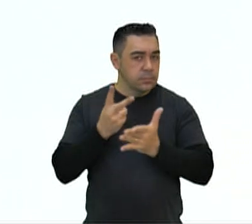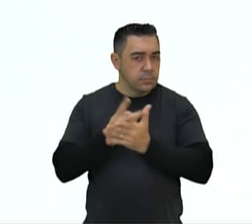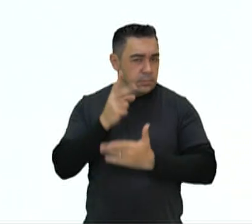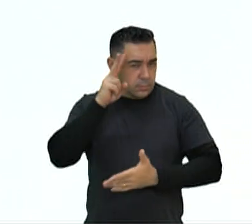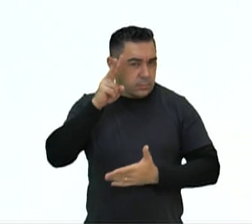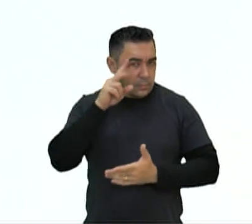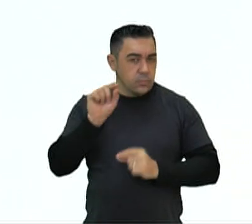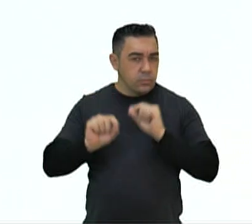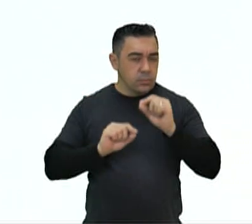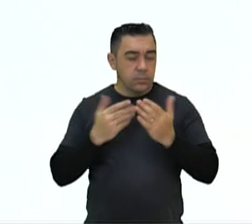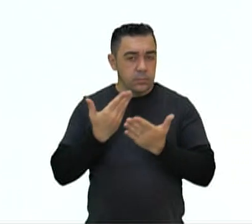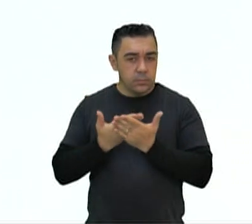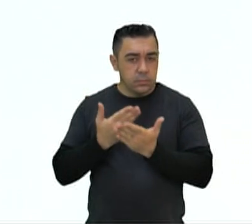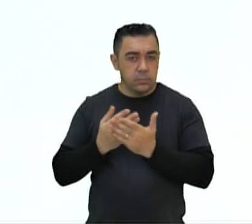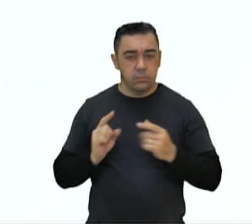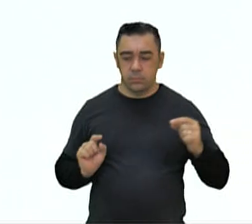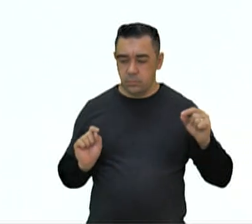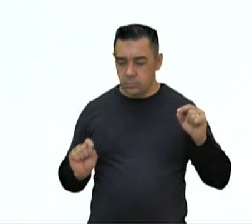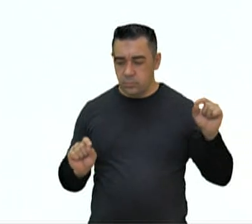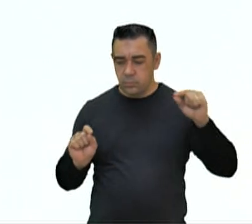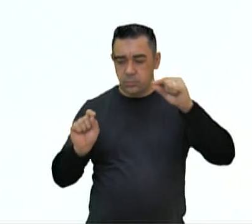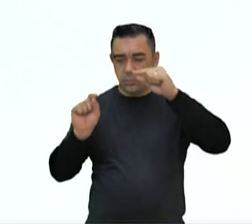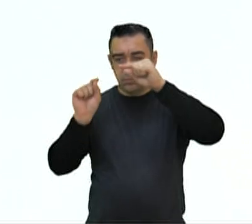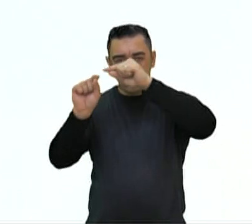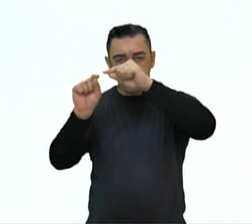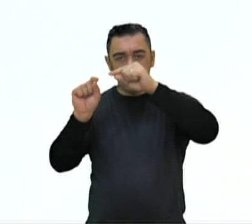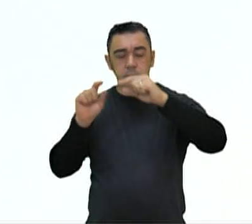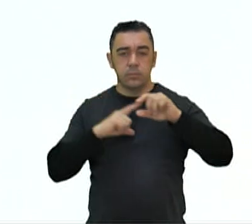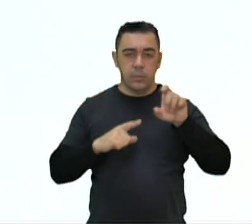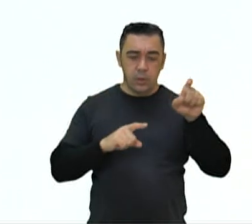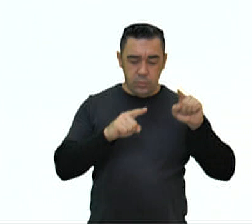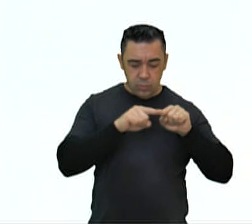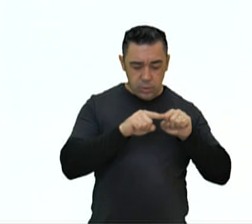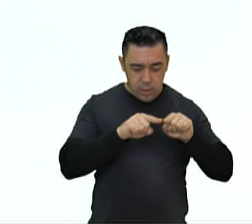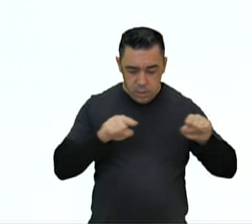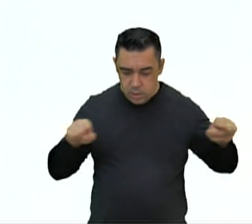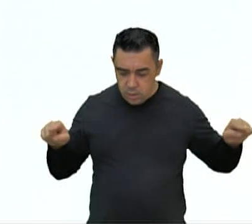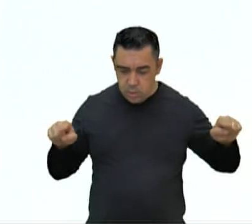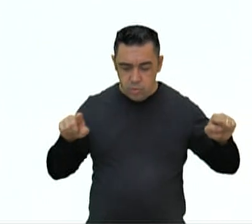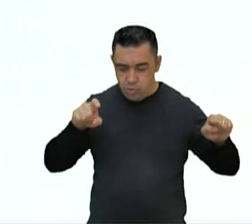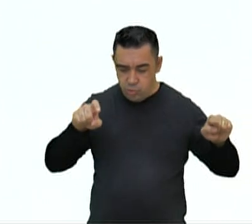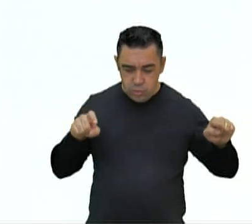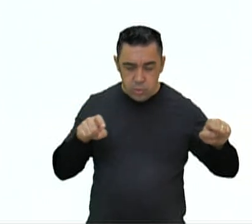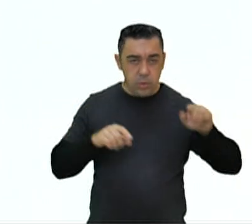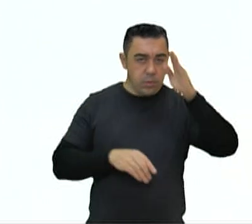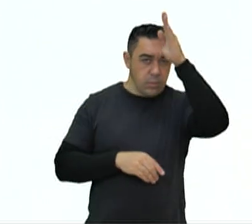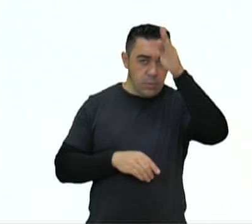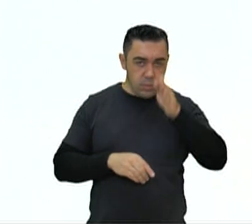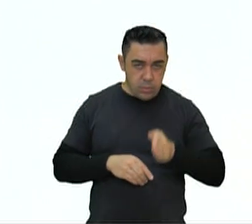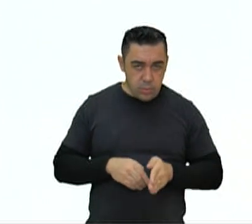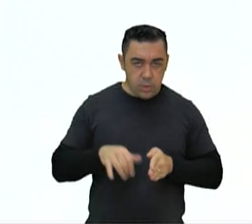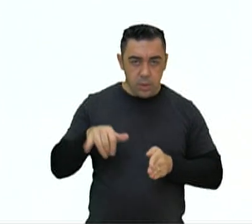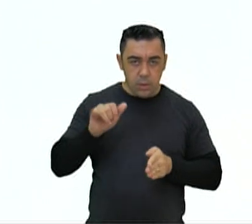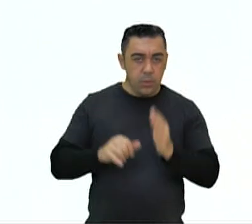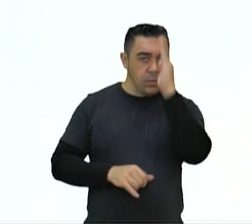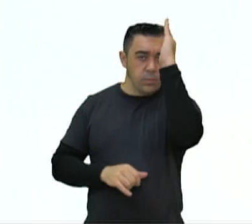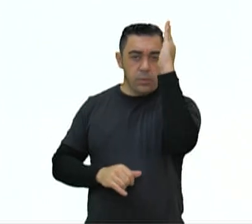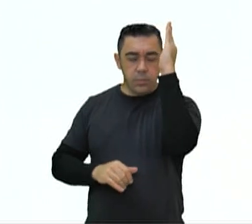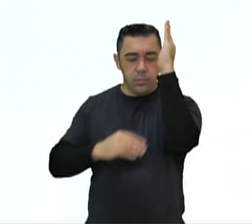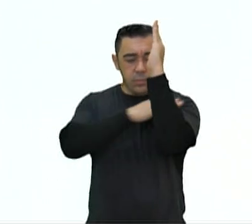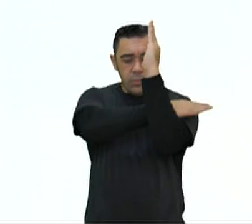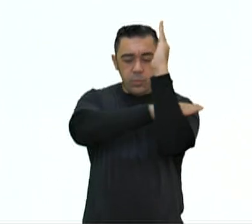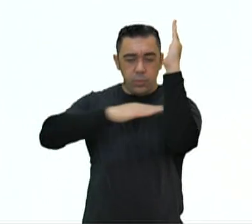de coordenadas, ele tem o eixo x e o eixo y. Pode ser chamado de abscissa ou